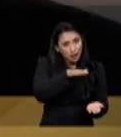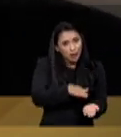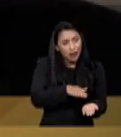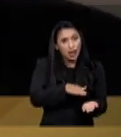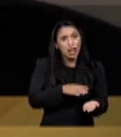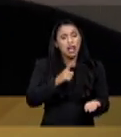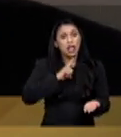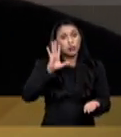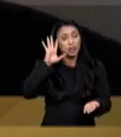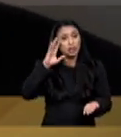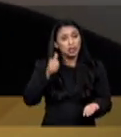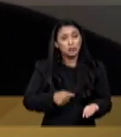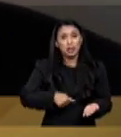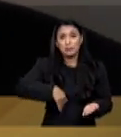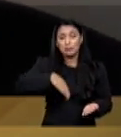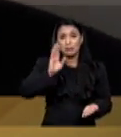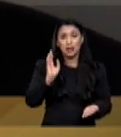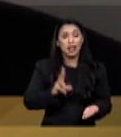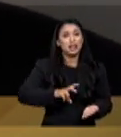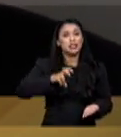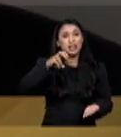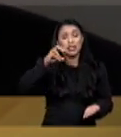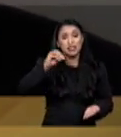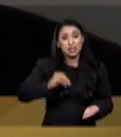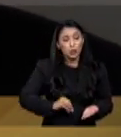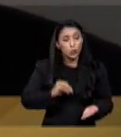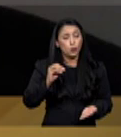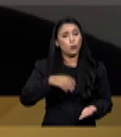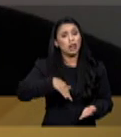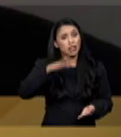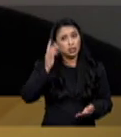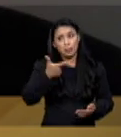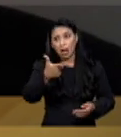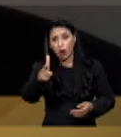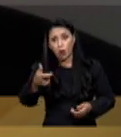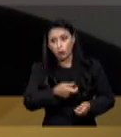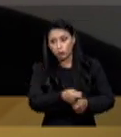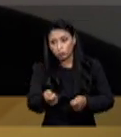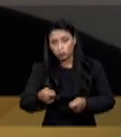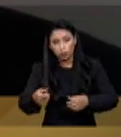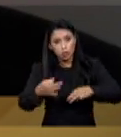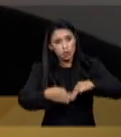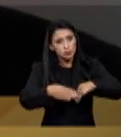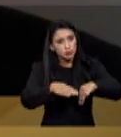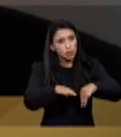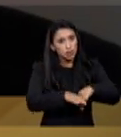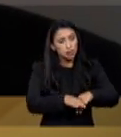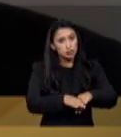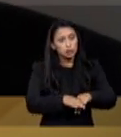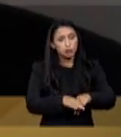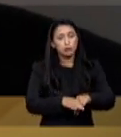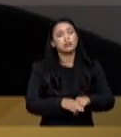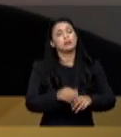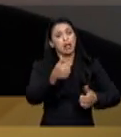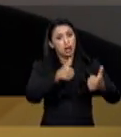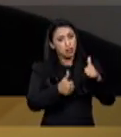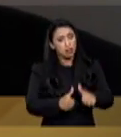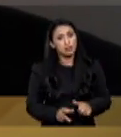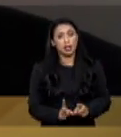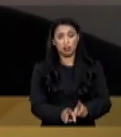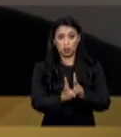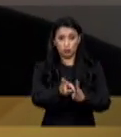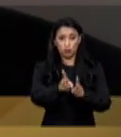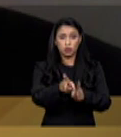de 5 dezenas a outros ministros desse tribunal por livre distribuição. E prossegui